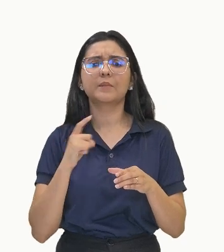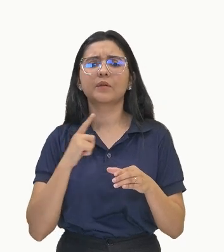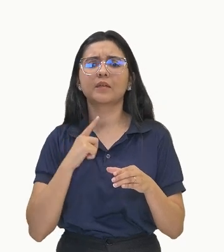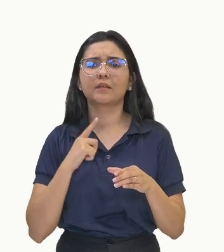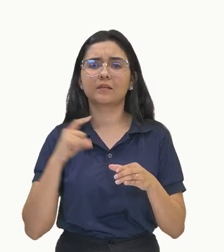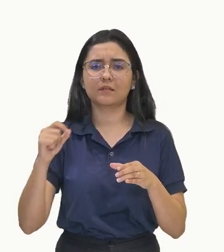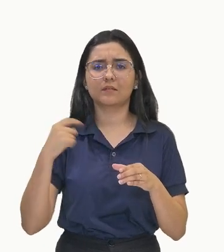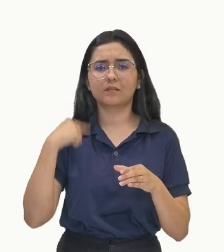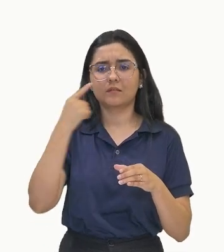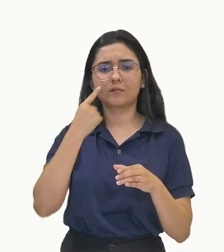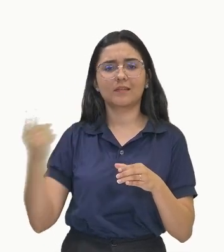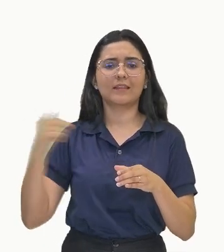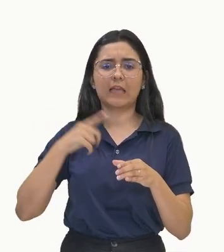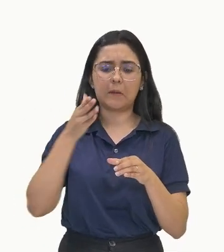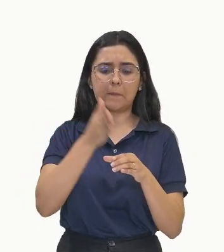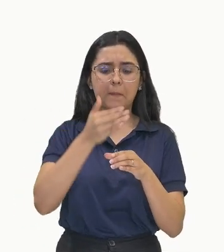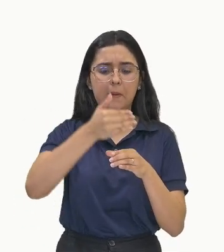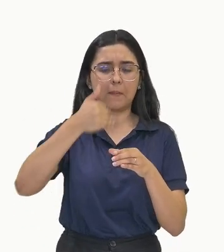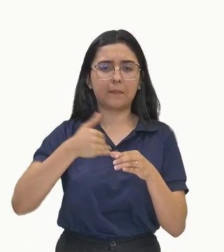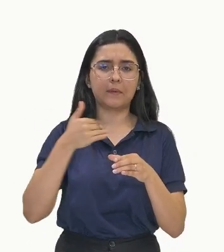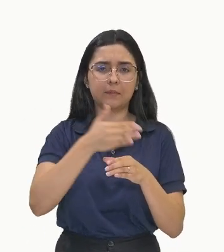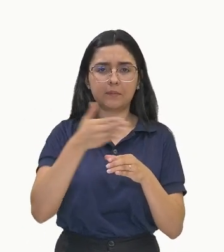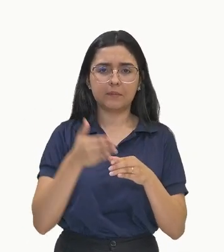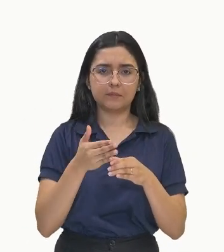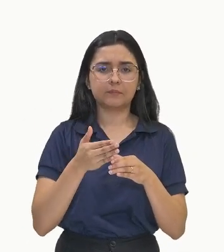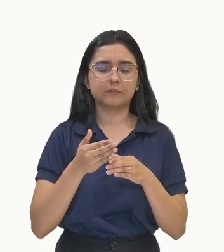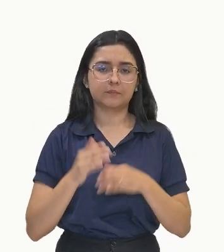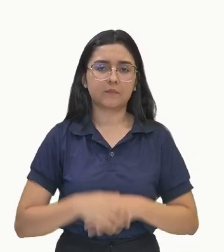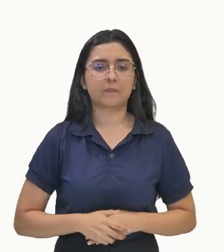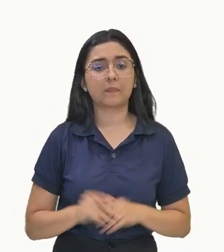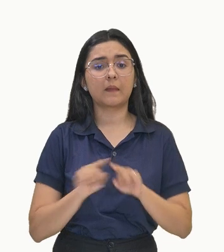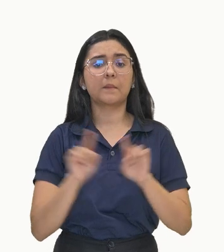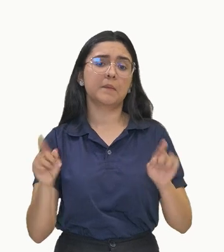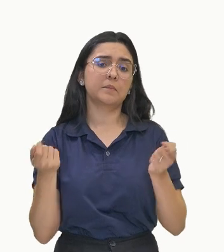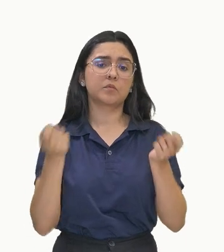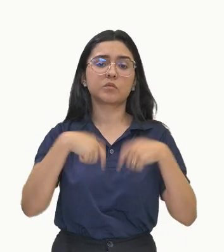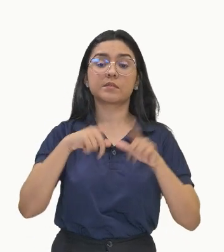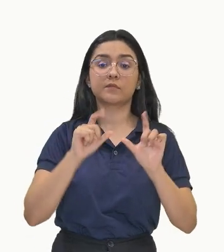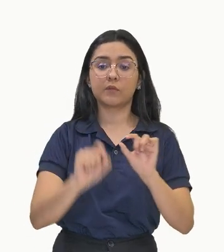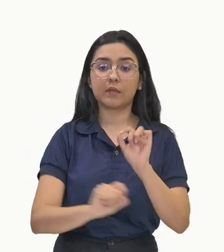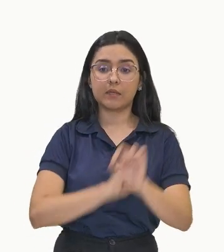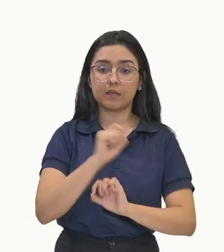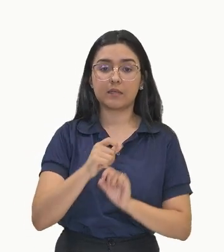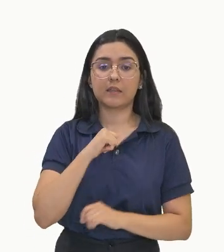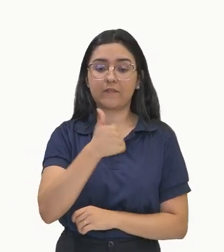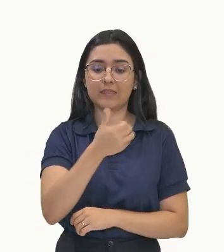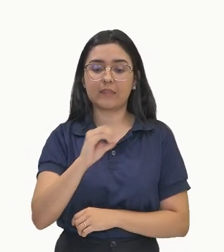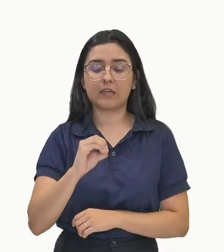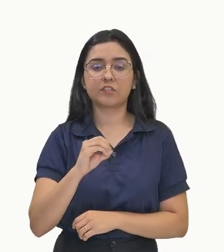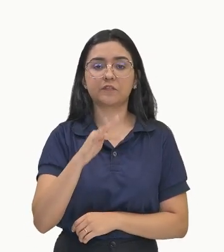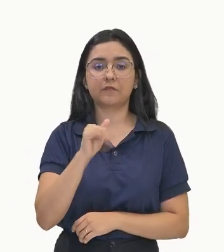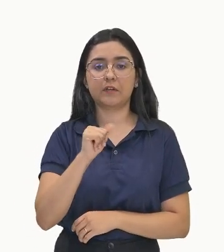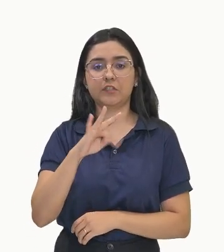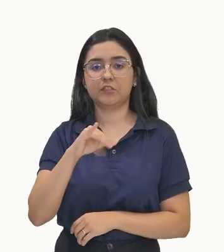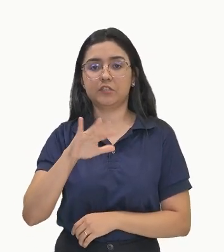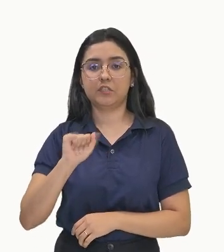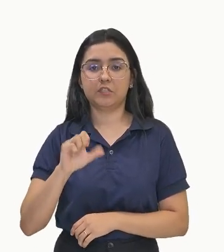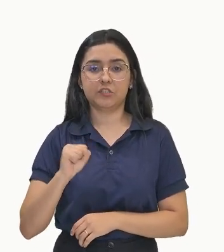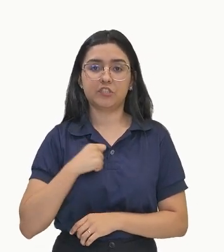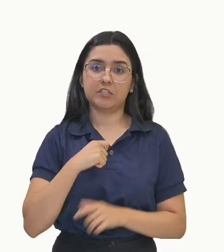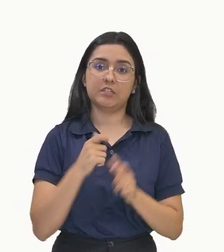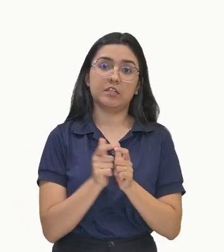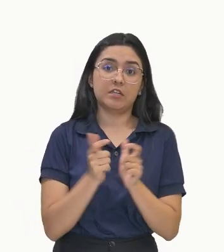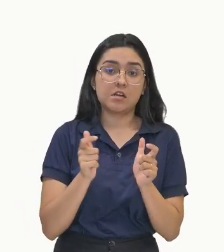várias fatias de tamanhos diferentes. Mas aqui ela provavelmente estava esperando 10 fatias, né?